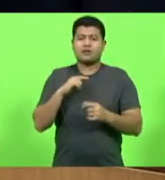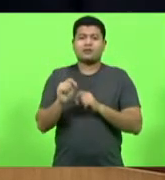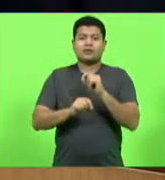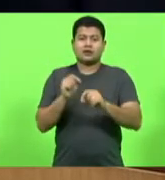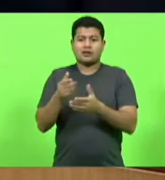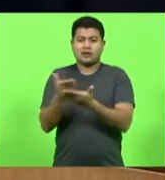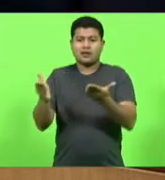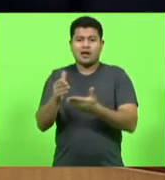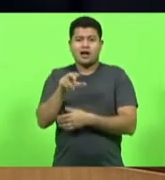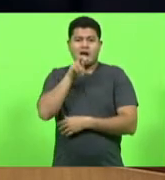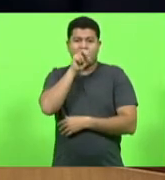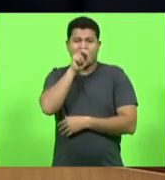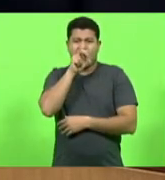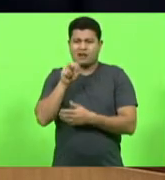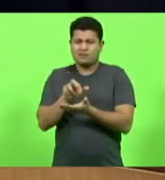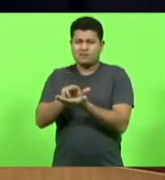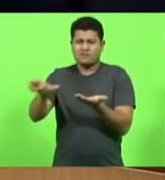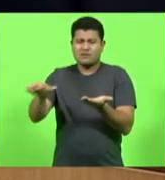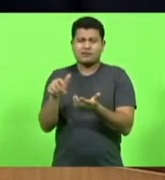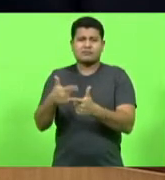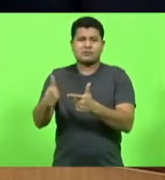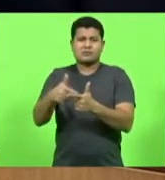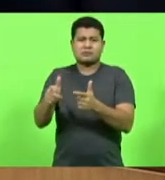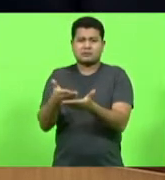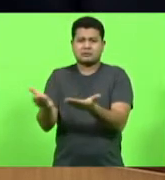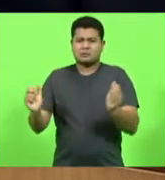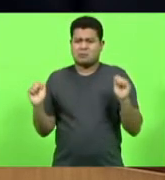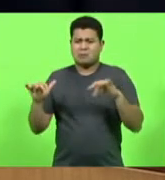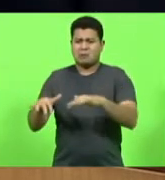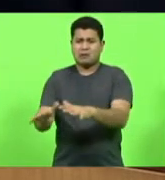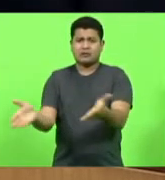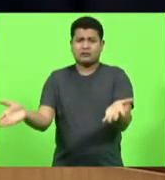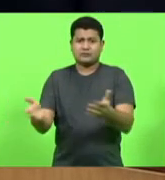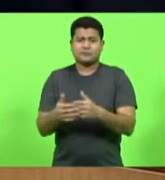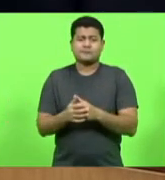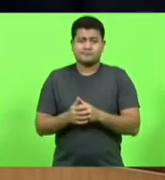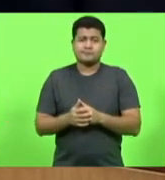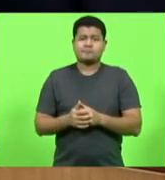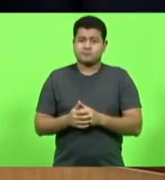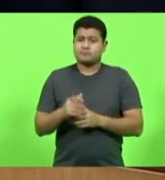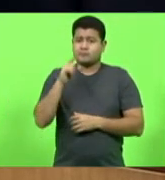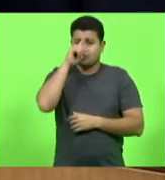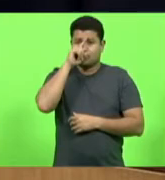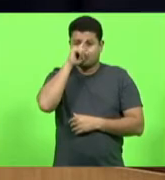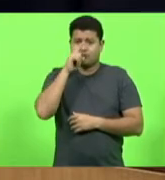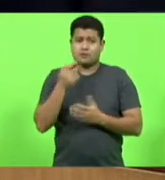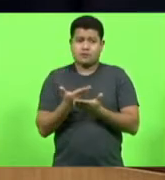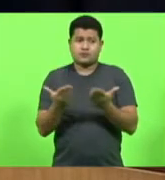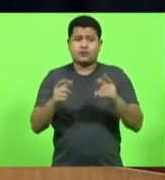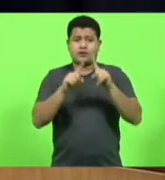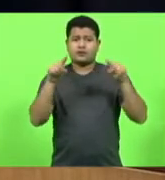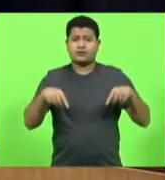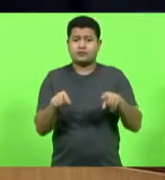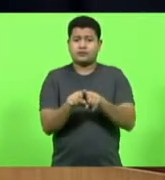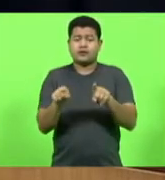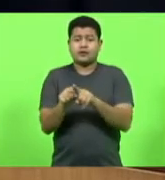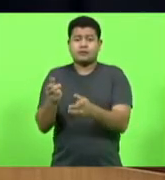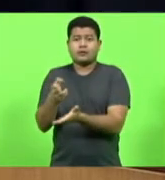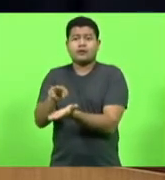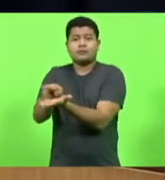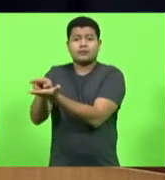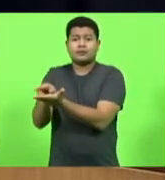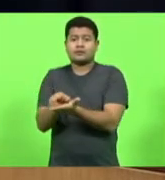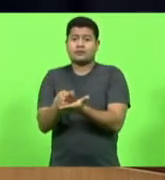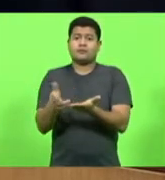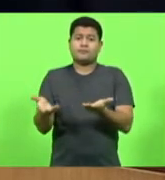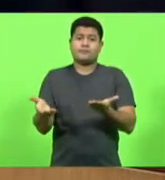roedores, colocando em risco tanto os empregados quanto pacientes. Queixas, portanto,